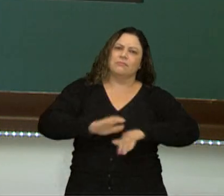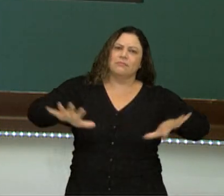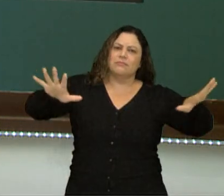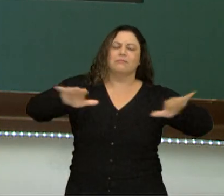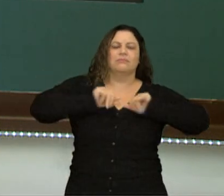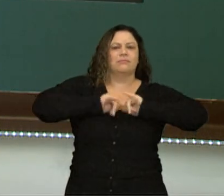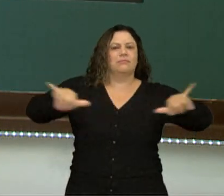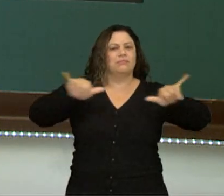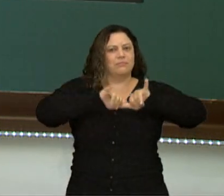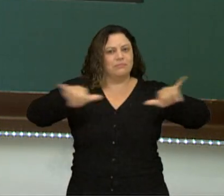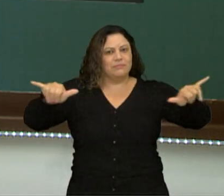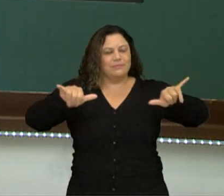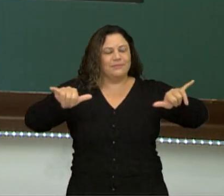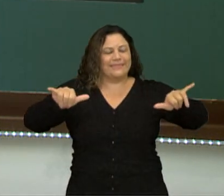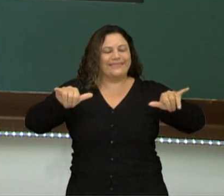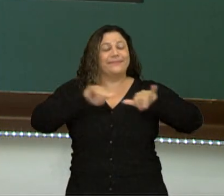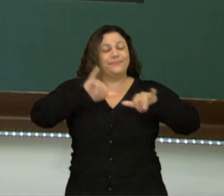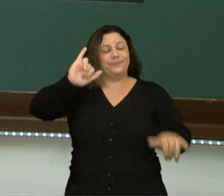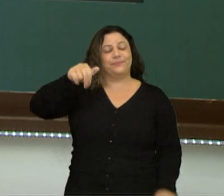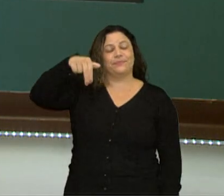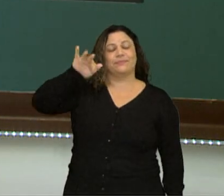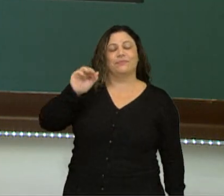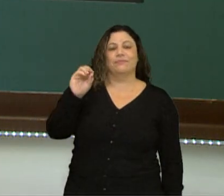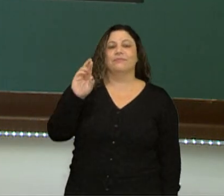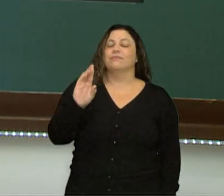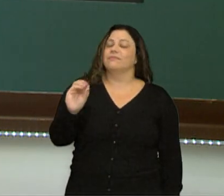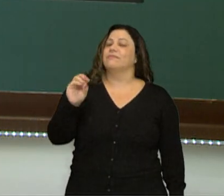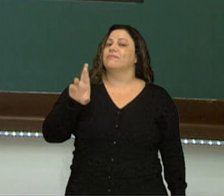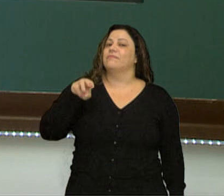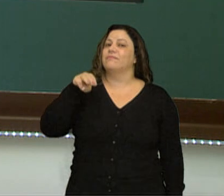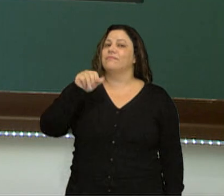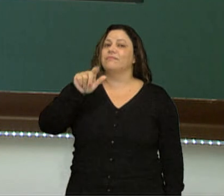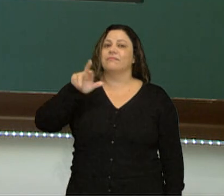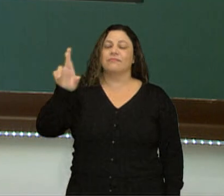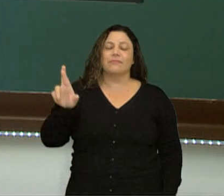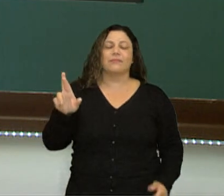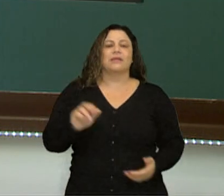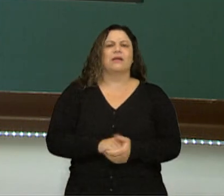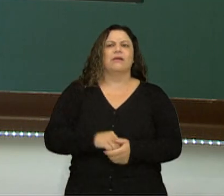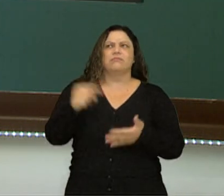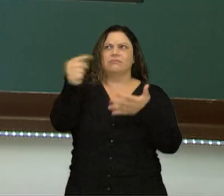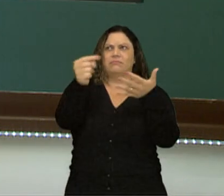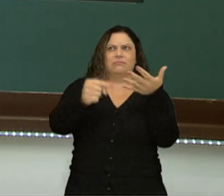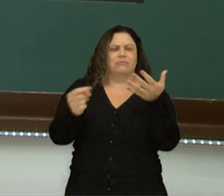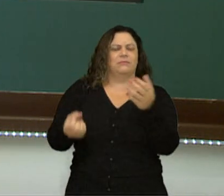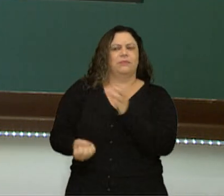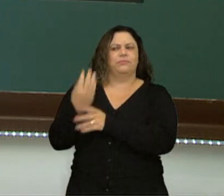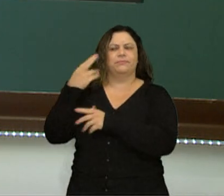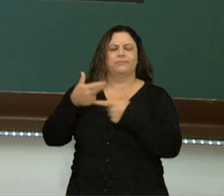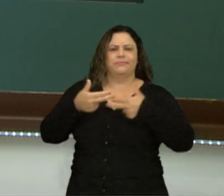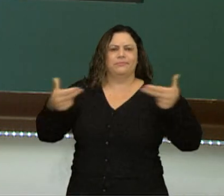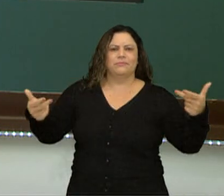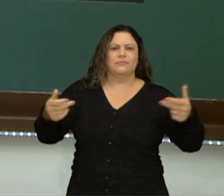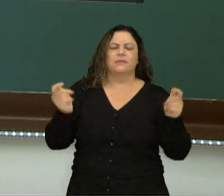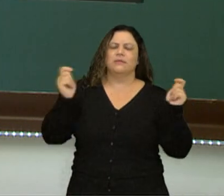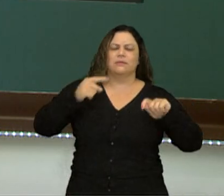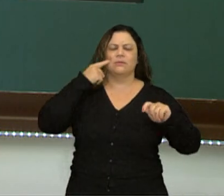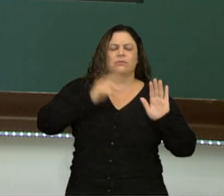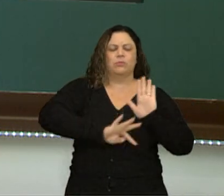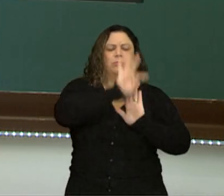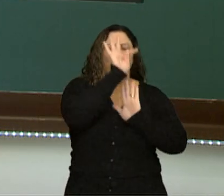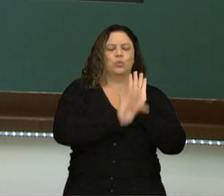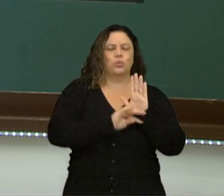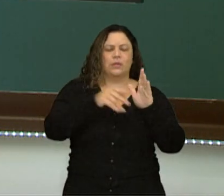informação, né? Ou seja, informar algo. E essa informação pode aparecer de várias maneiras. Vocês viram? Pelo texto